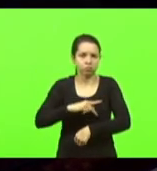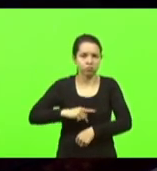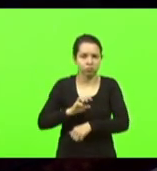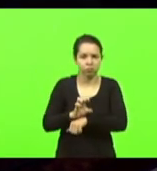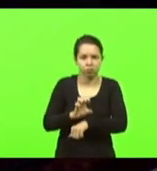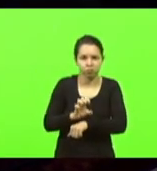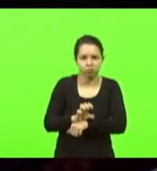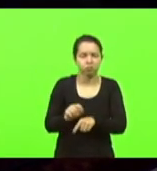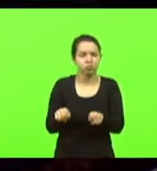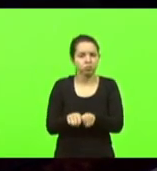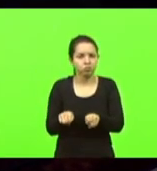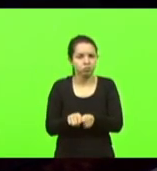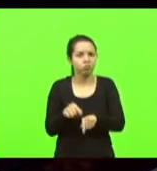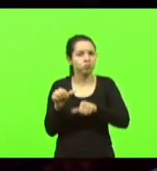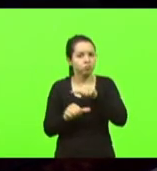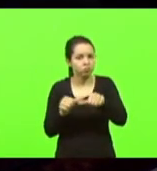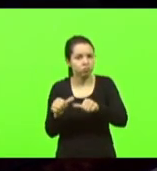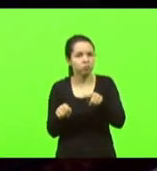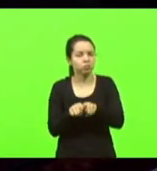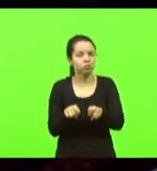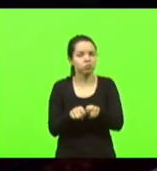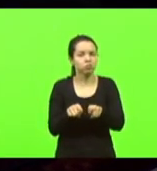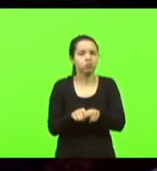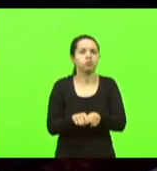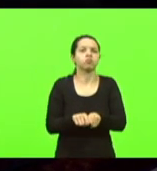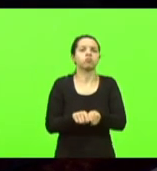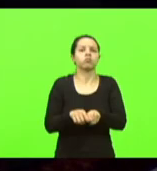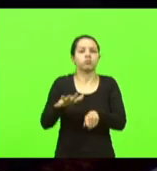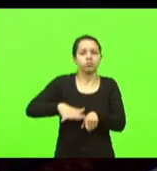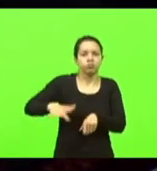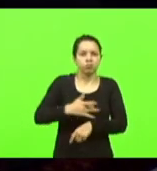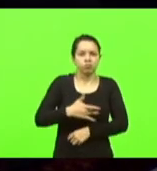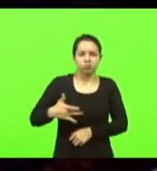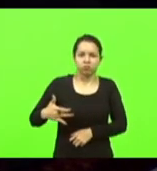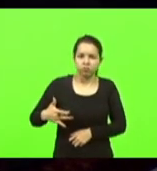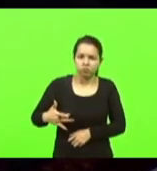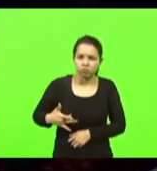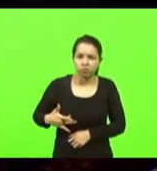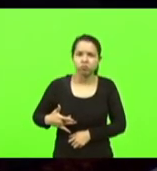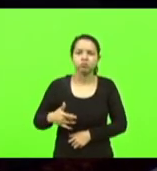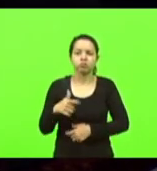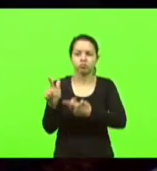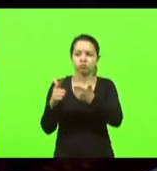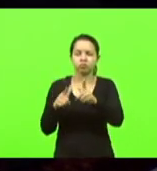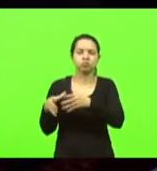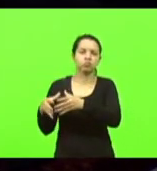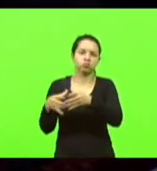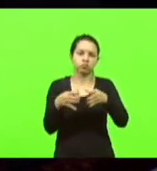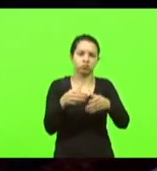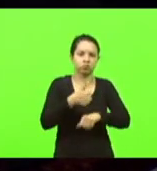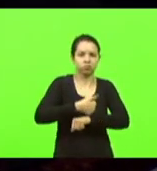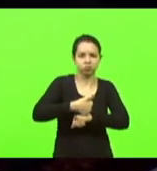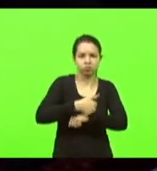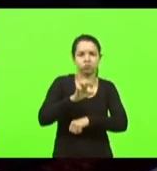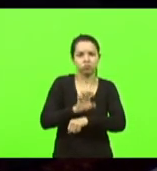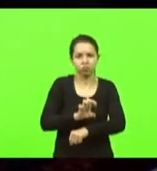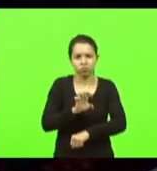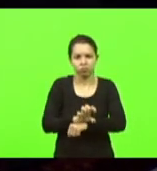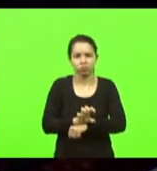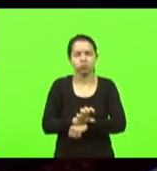reajuste na área da saúde nos demais categorias o estado como forma de compensar mos